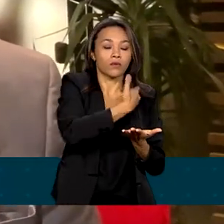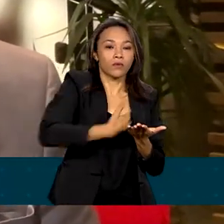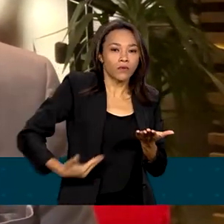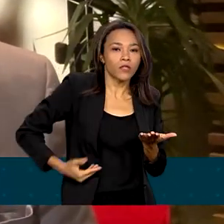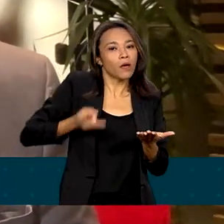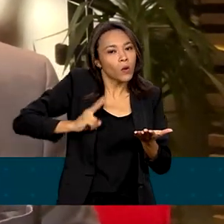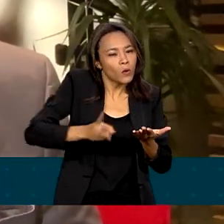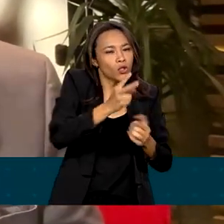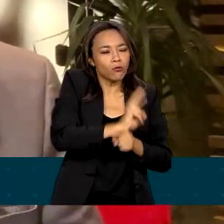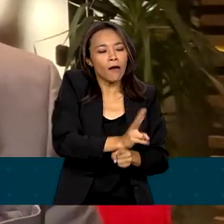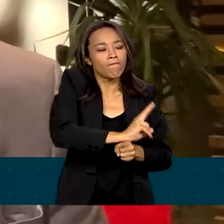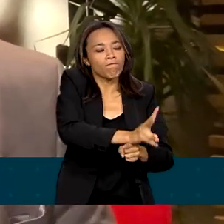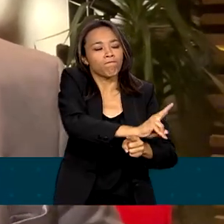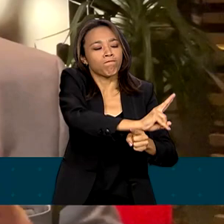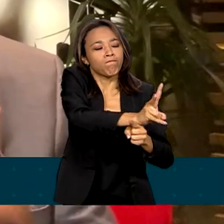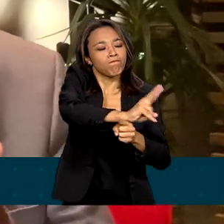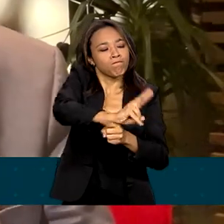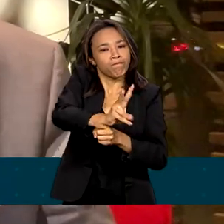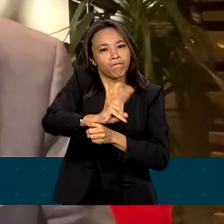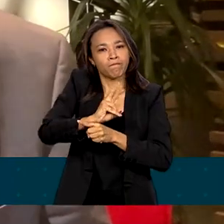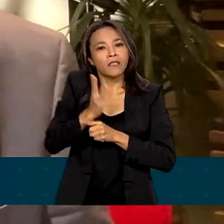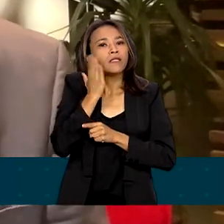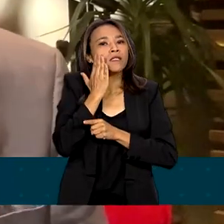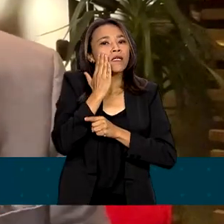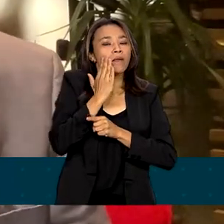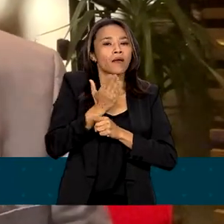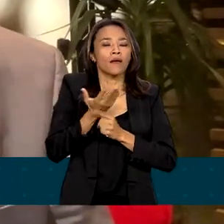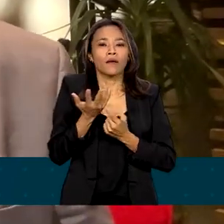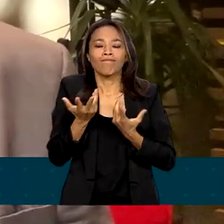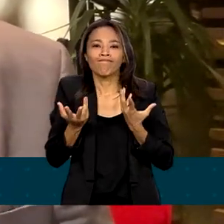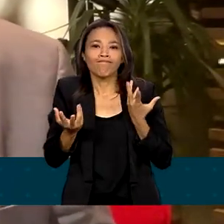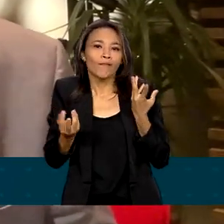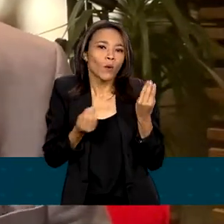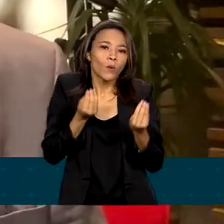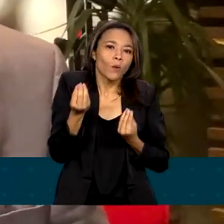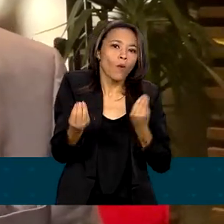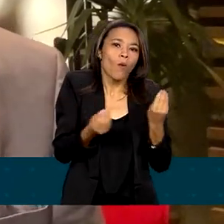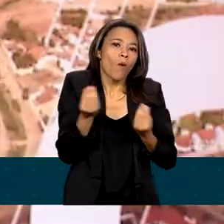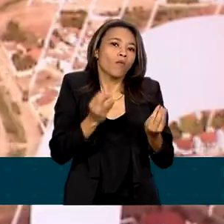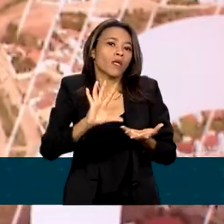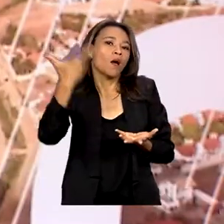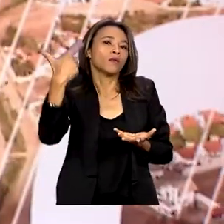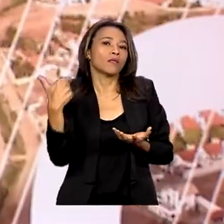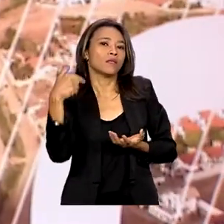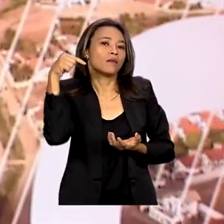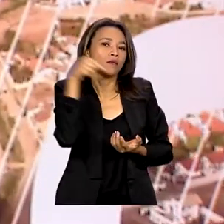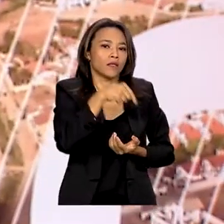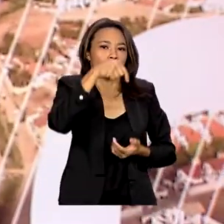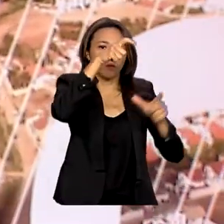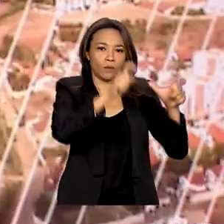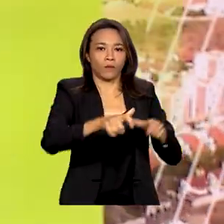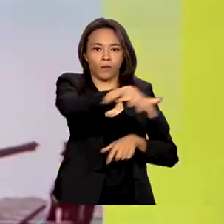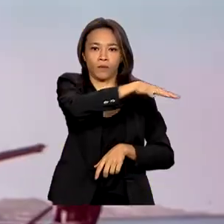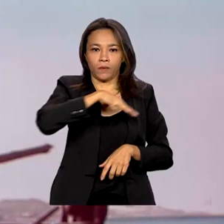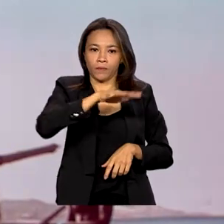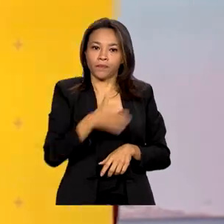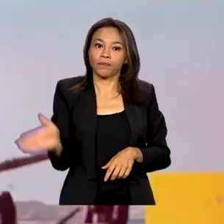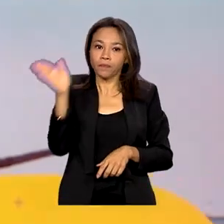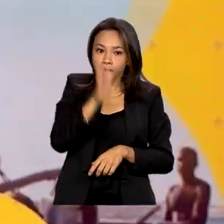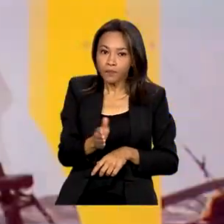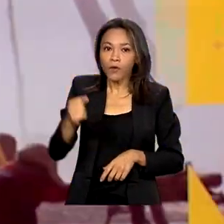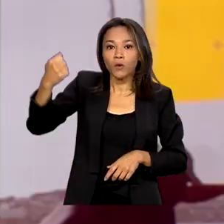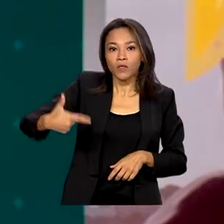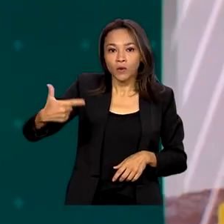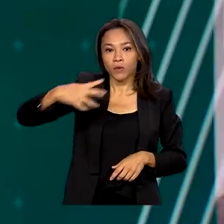fiscalização e saber também qual estado dessa questão na região o vice-presidente Geraldo